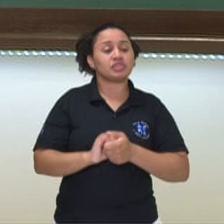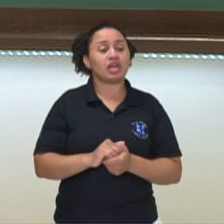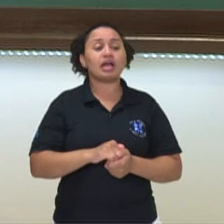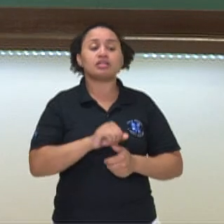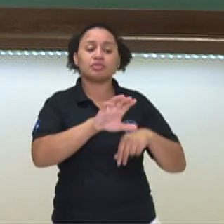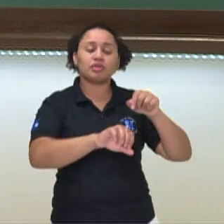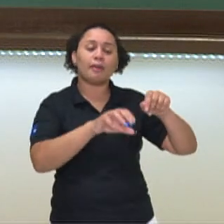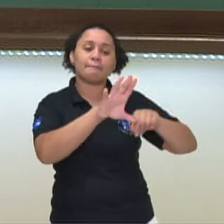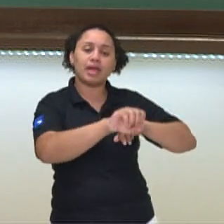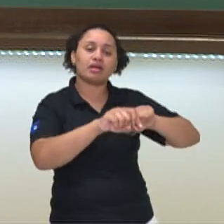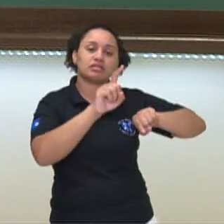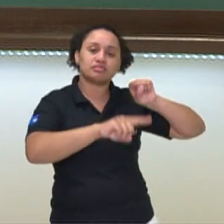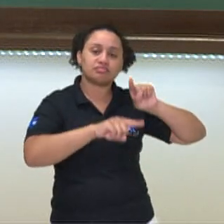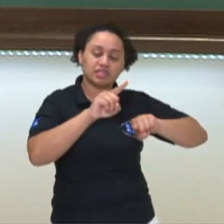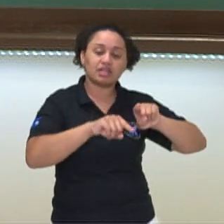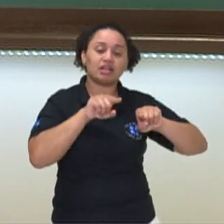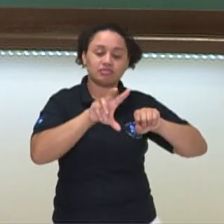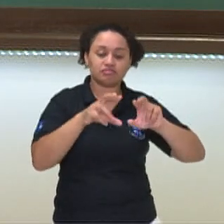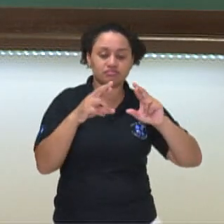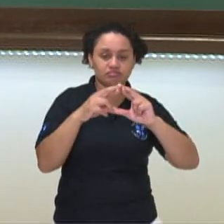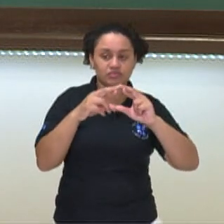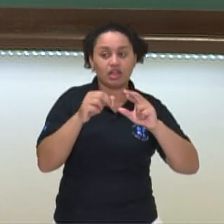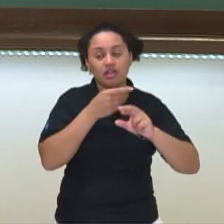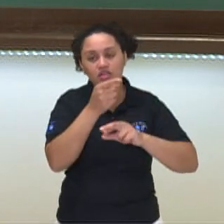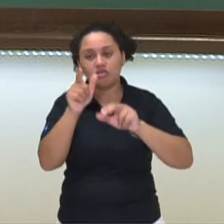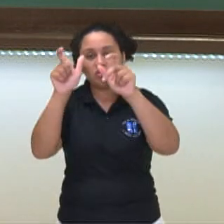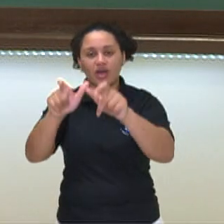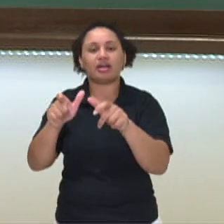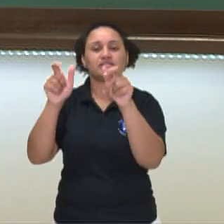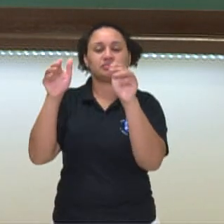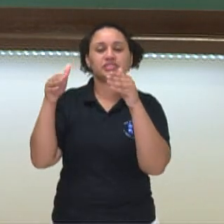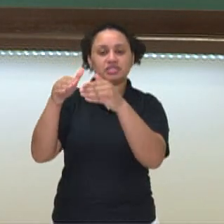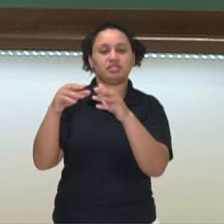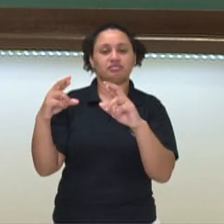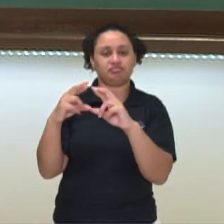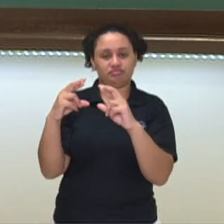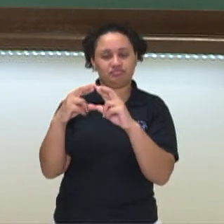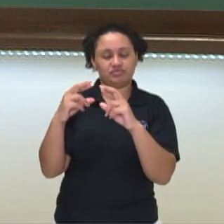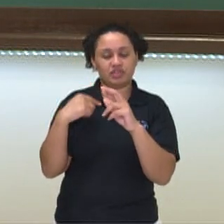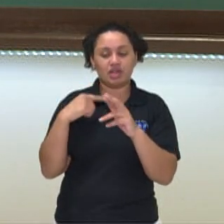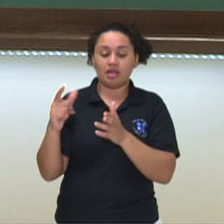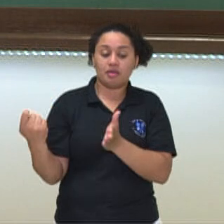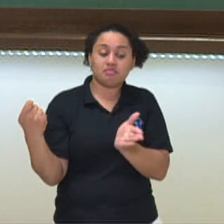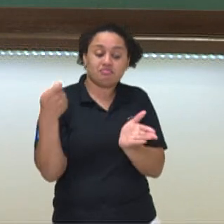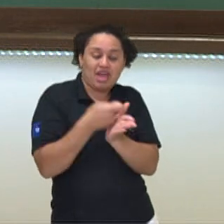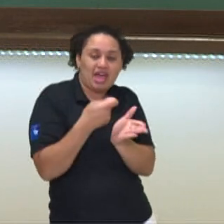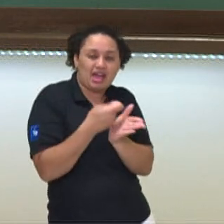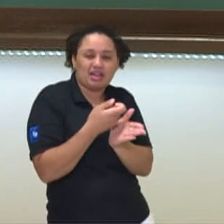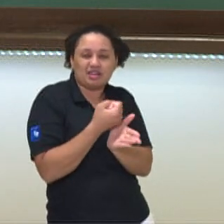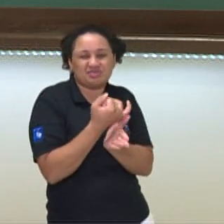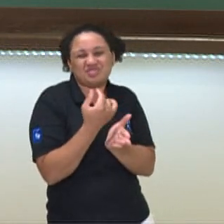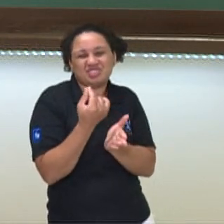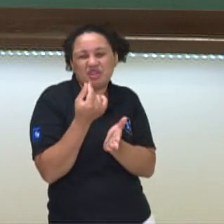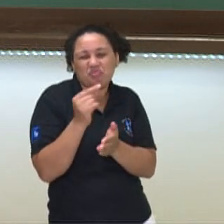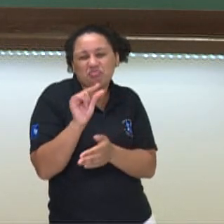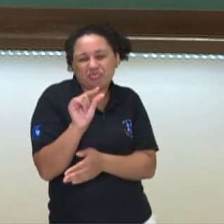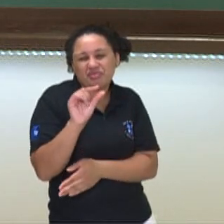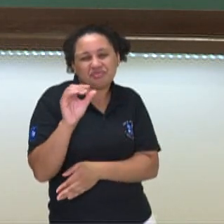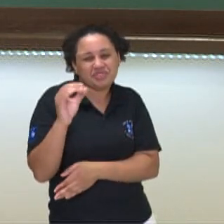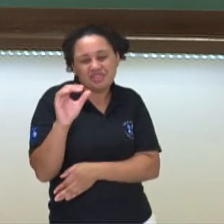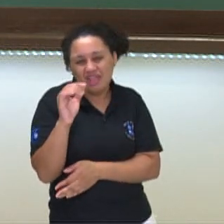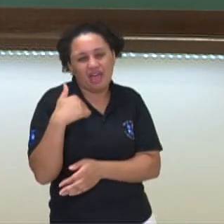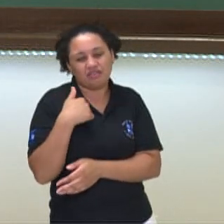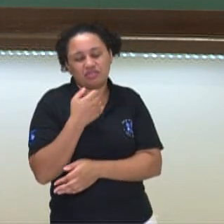materiais e vão destiná-los às usinas de reciclagem e serão pagas com alguns centavos, com